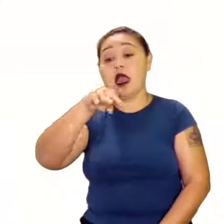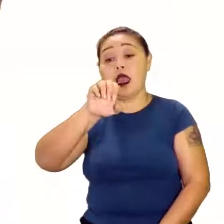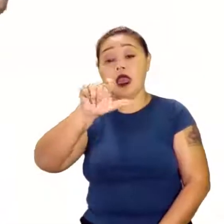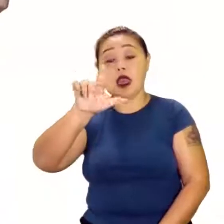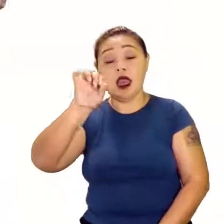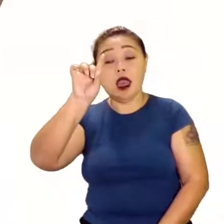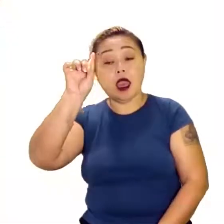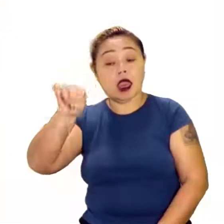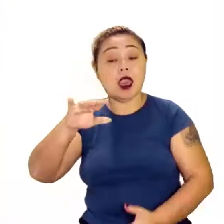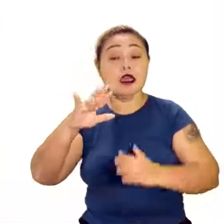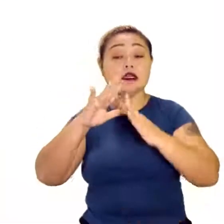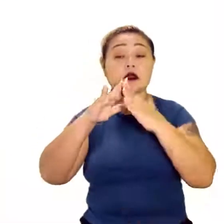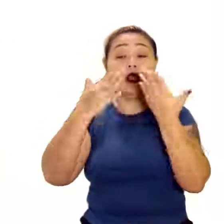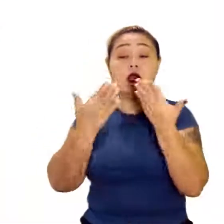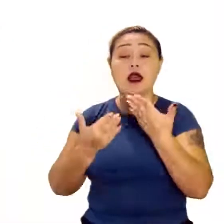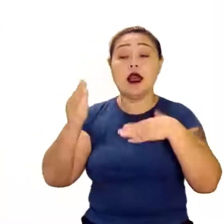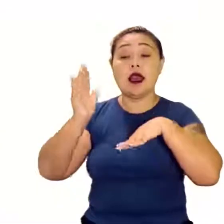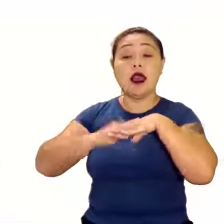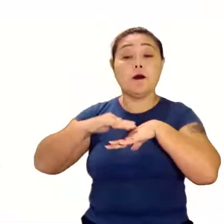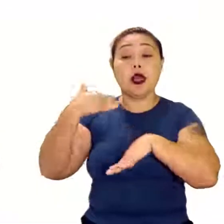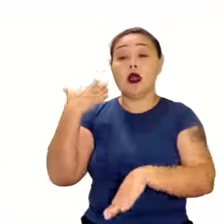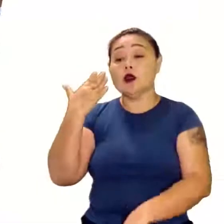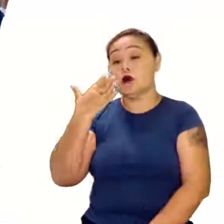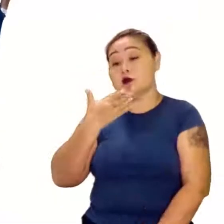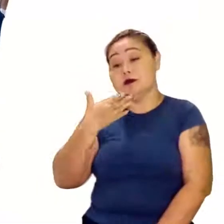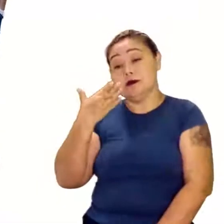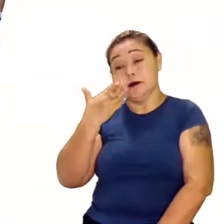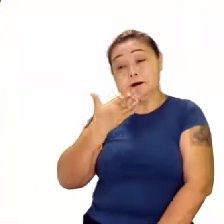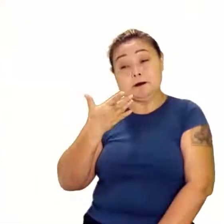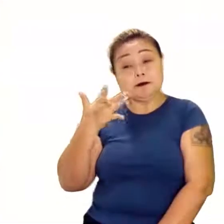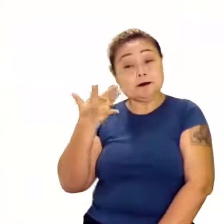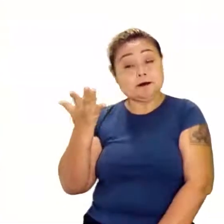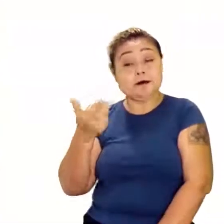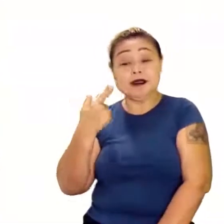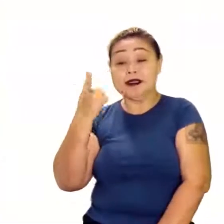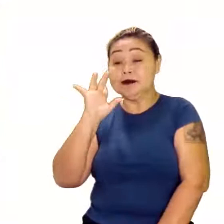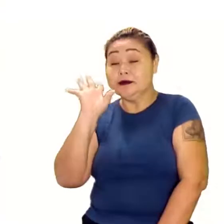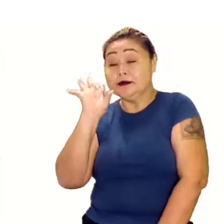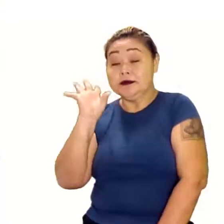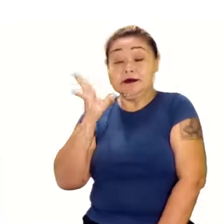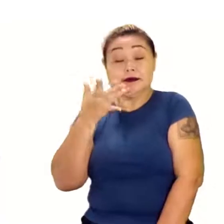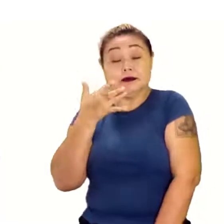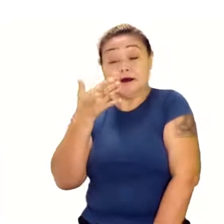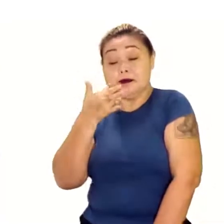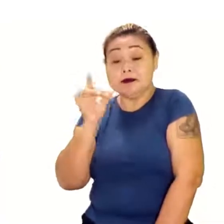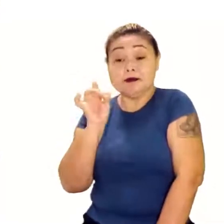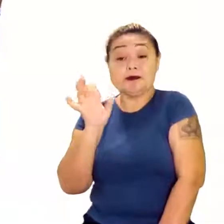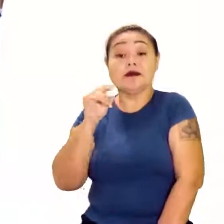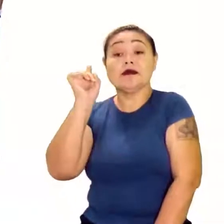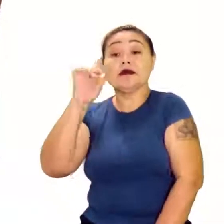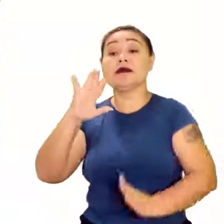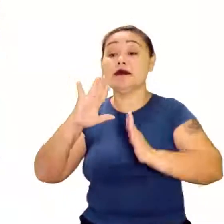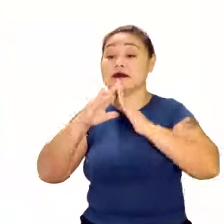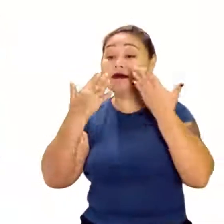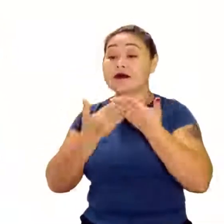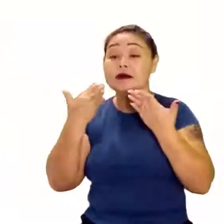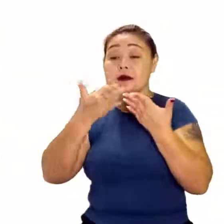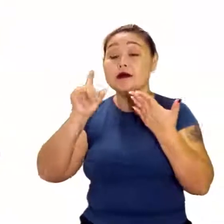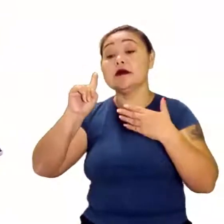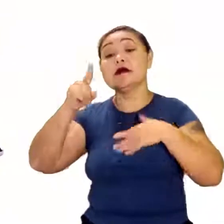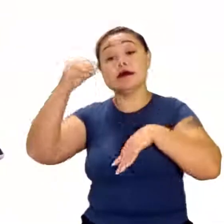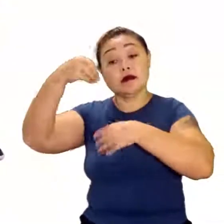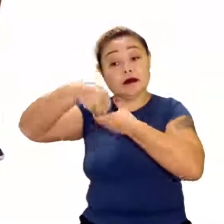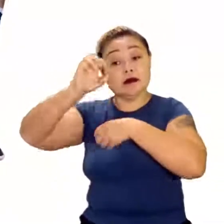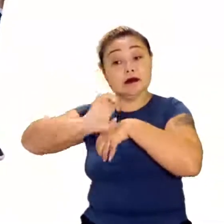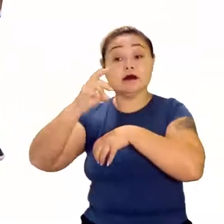É verdade. Quando a gente fala da escola Moacir Caramelo, a gente chega assim, né? A escola mais docinha do estado